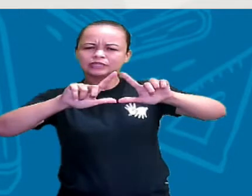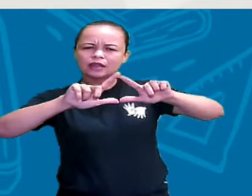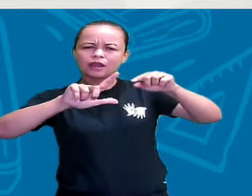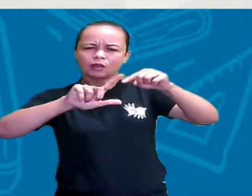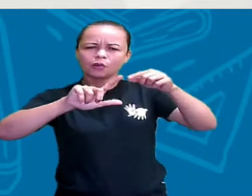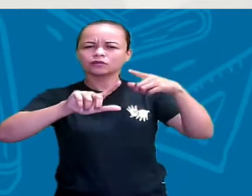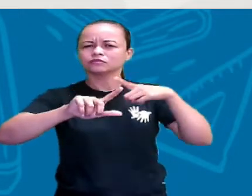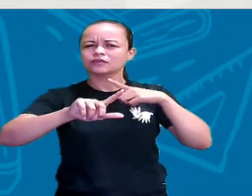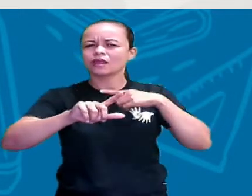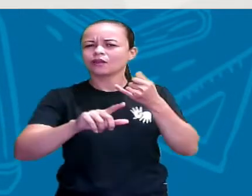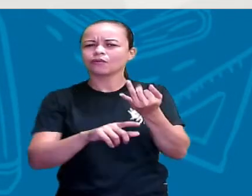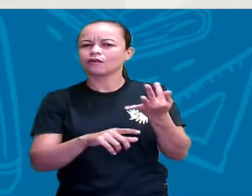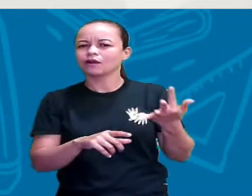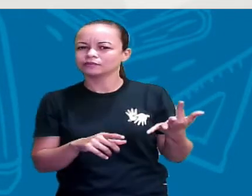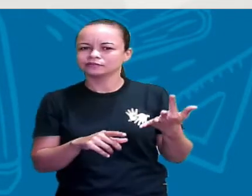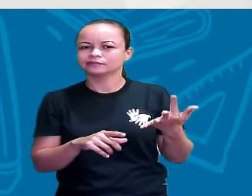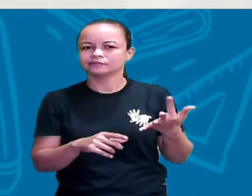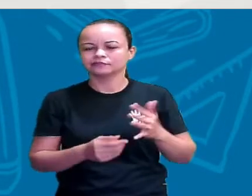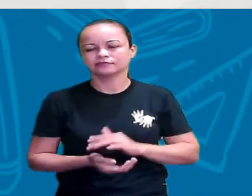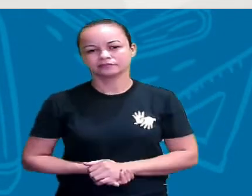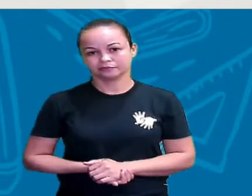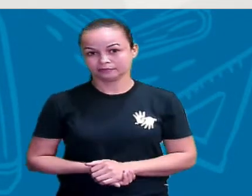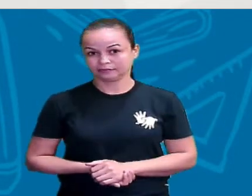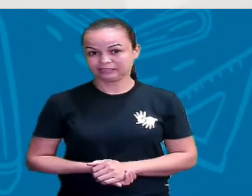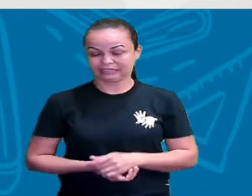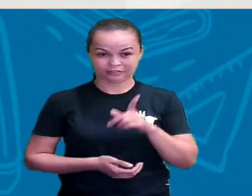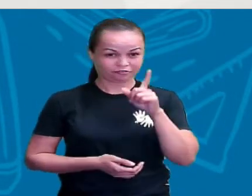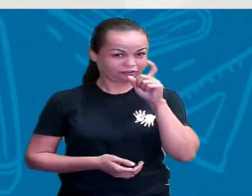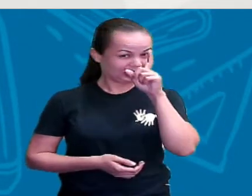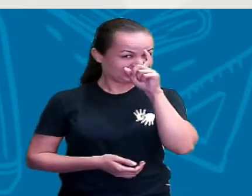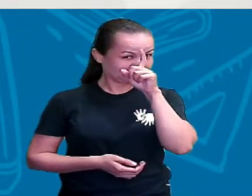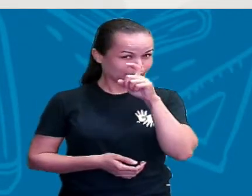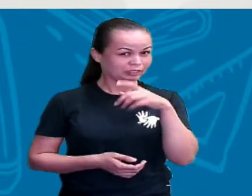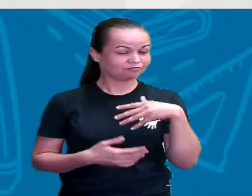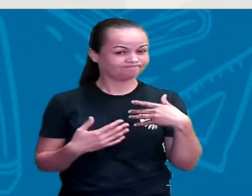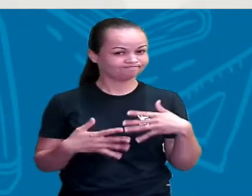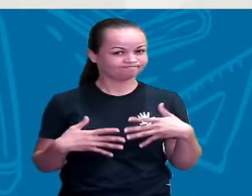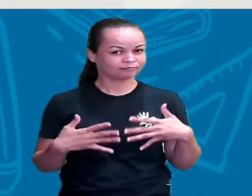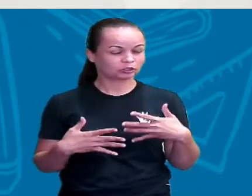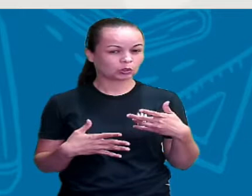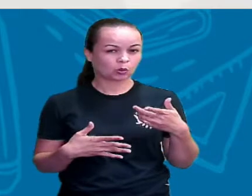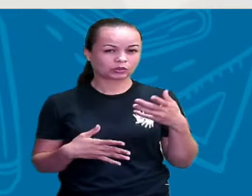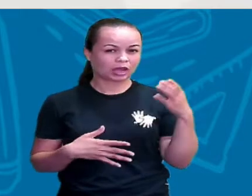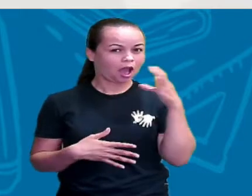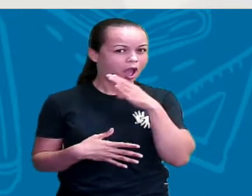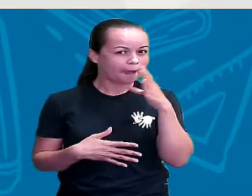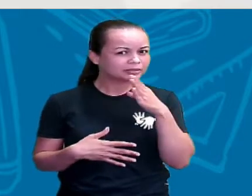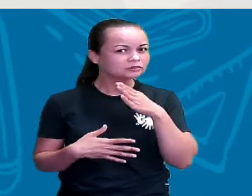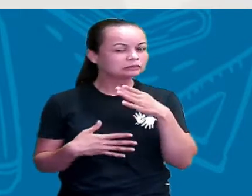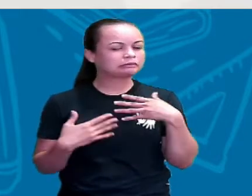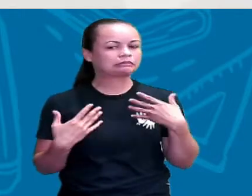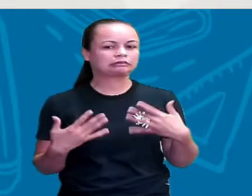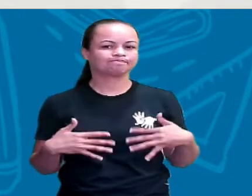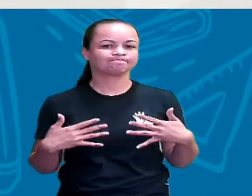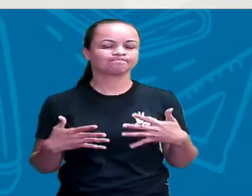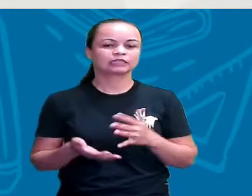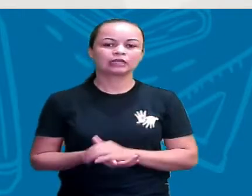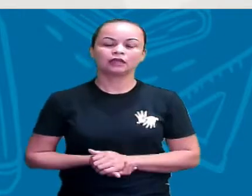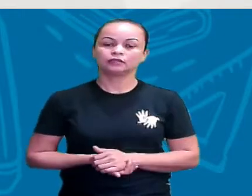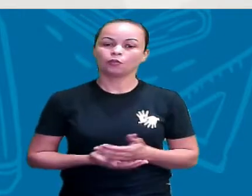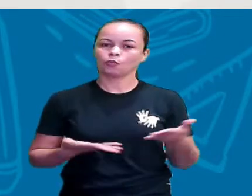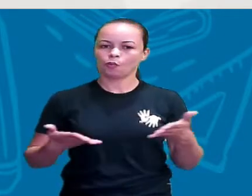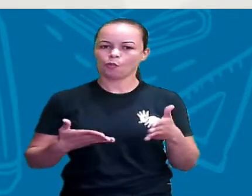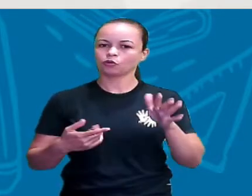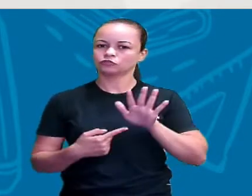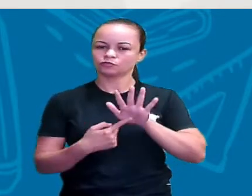triângulos tem? E aí? Pouco difícil, né? A gente contar assim, rapidinho. Então, hoje eu vou mostrar a